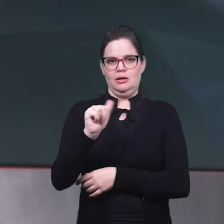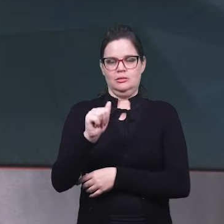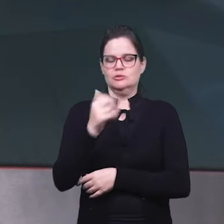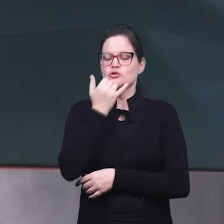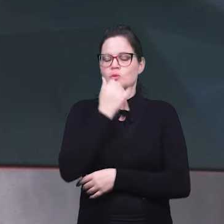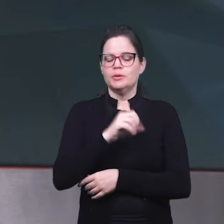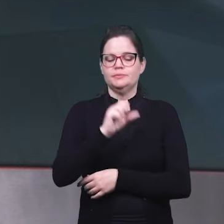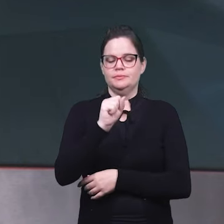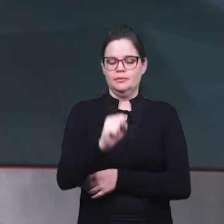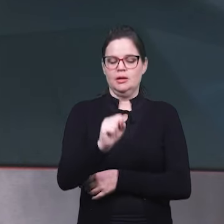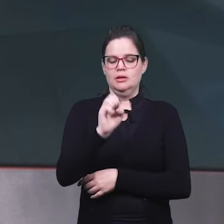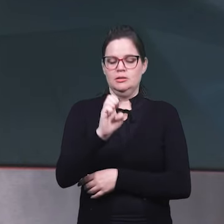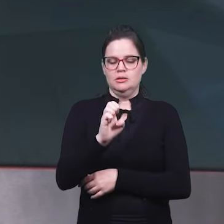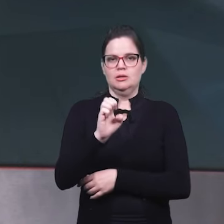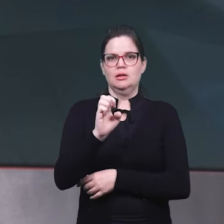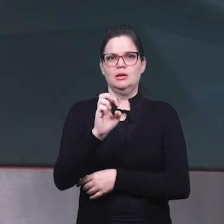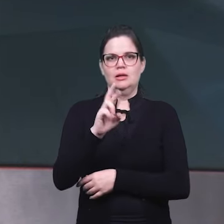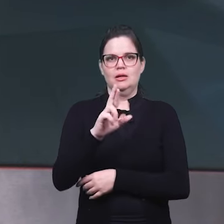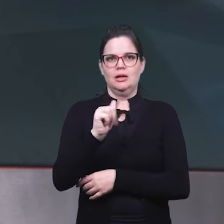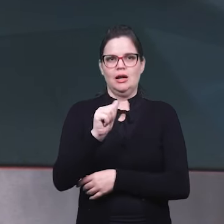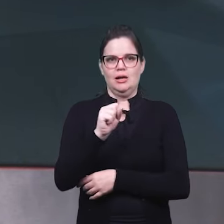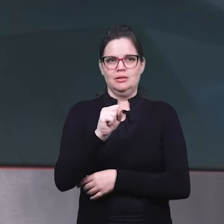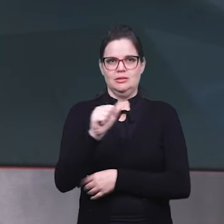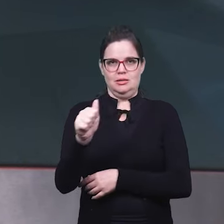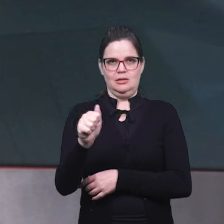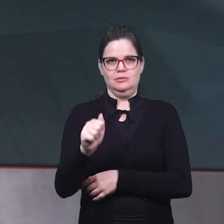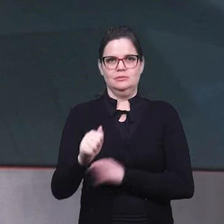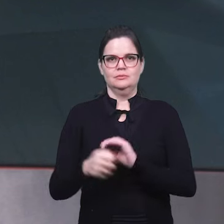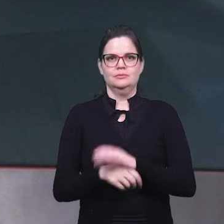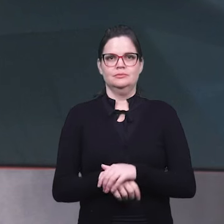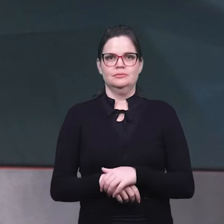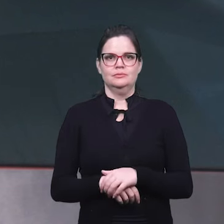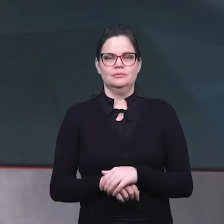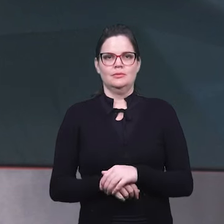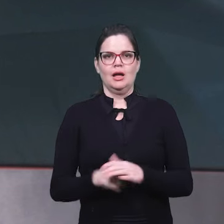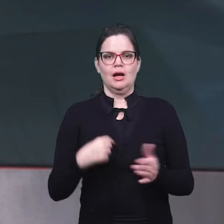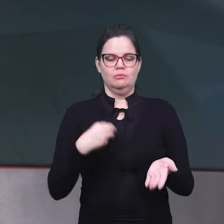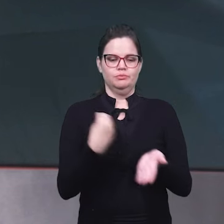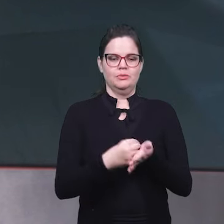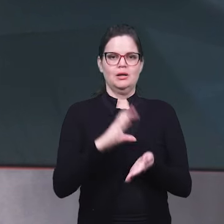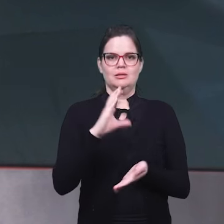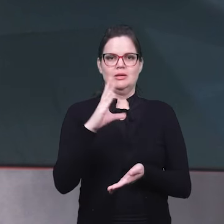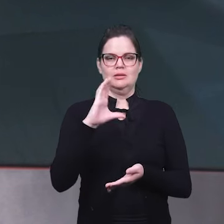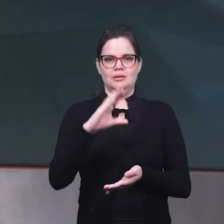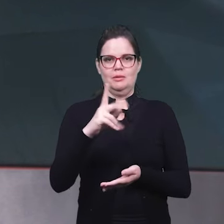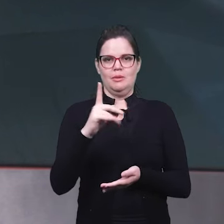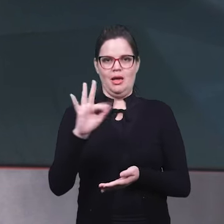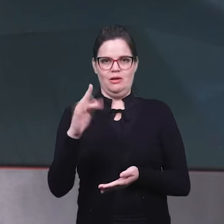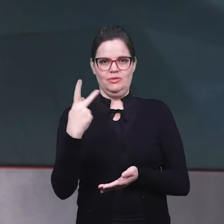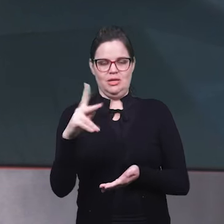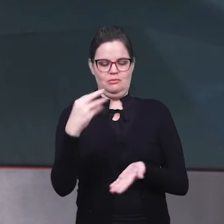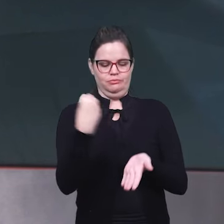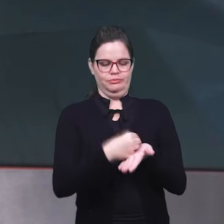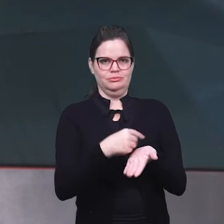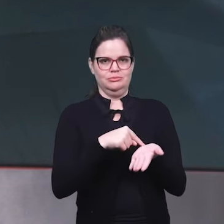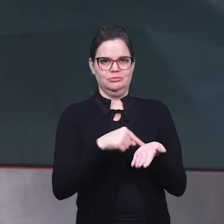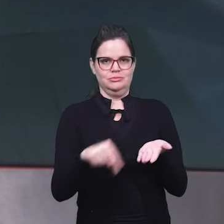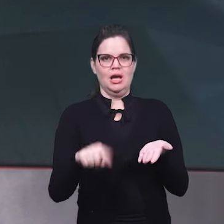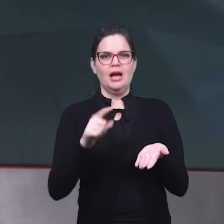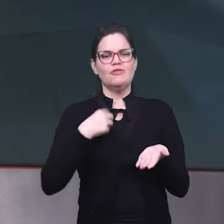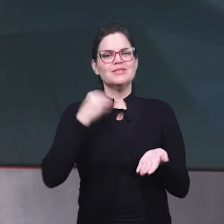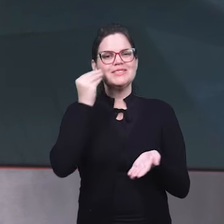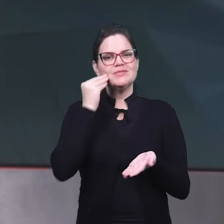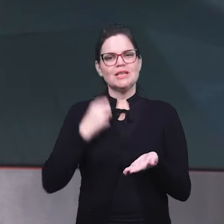de assessoria CA, que é o Serasa, né? Essa prestação de serviço, aí o seu nome passa a constar